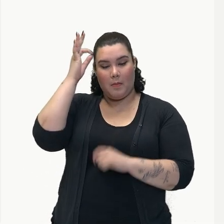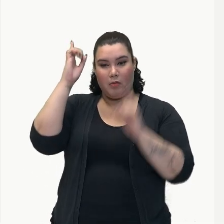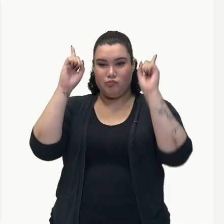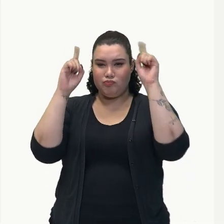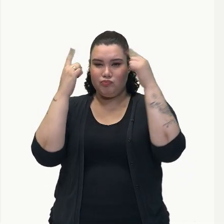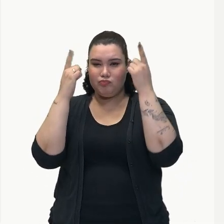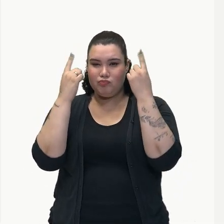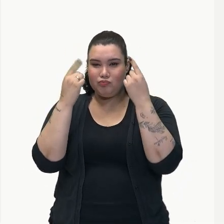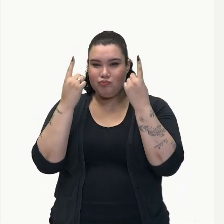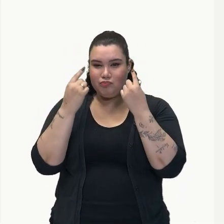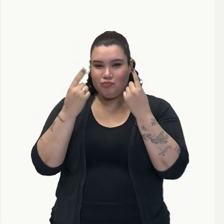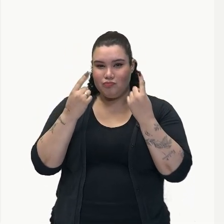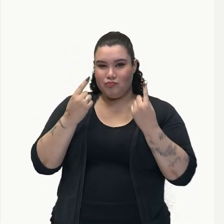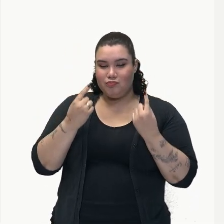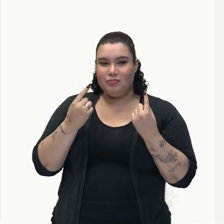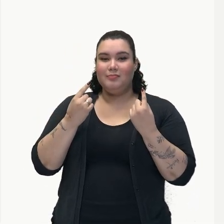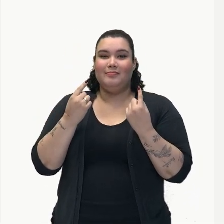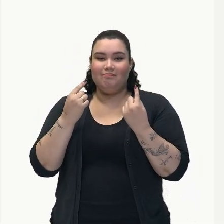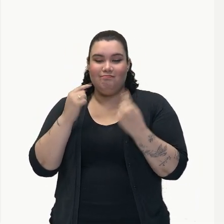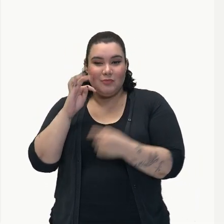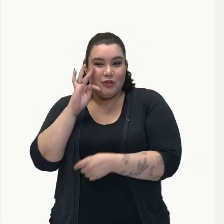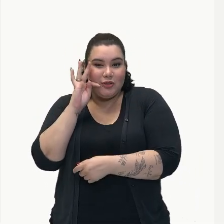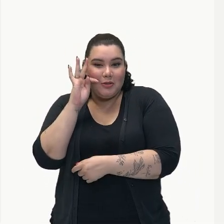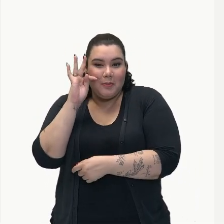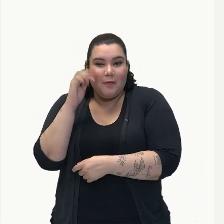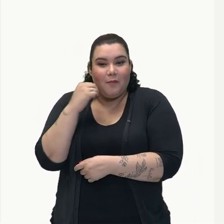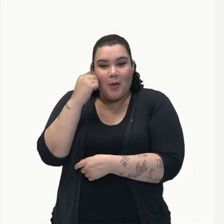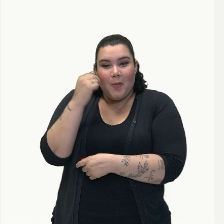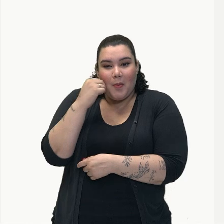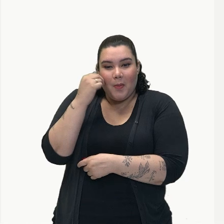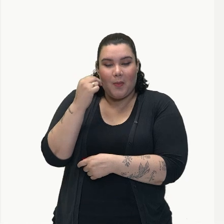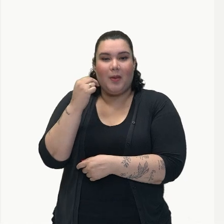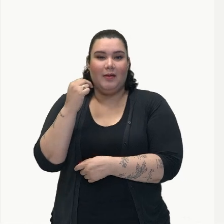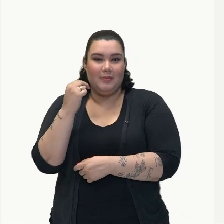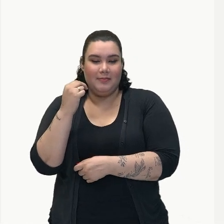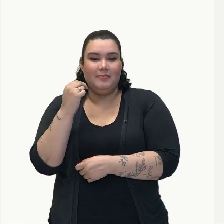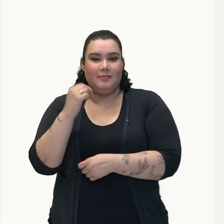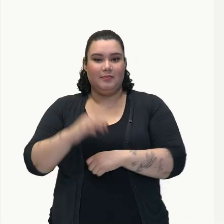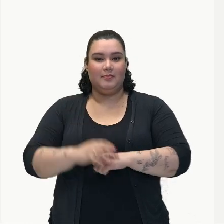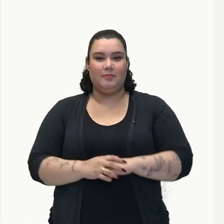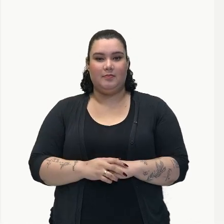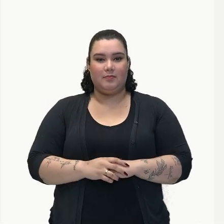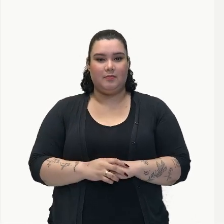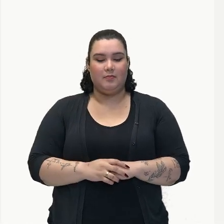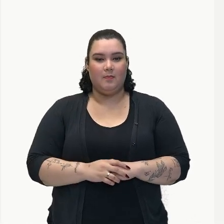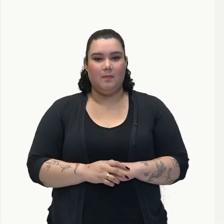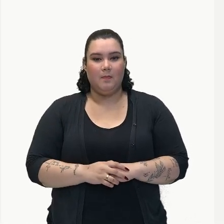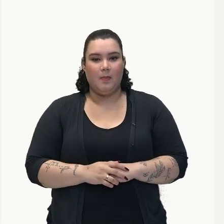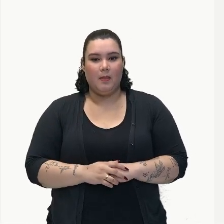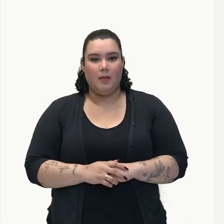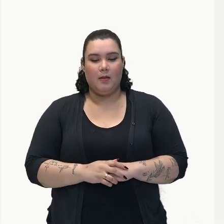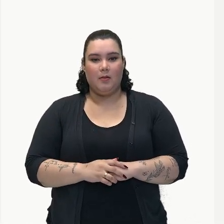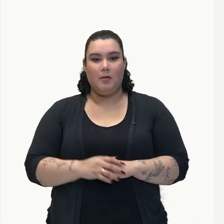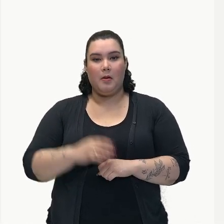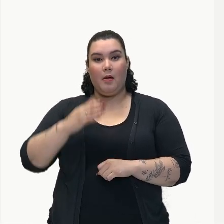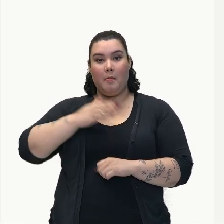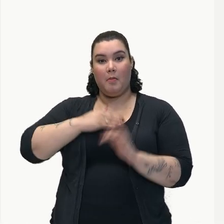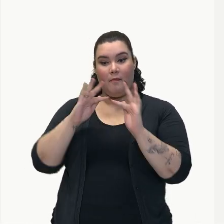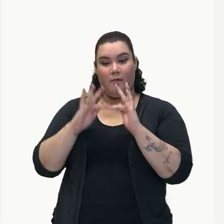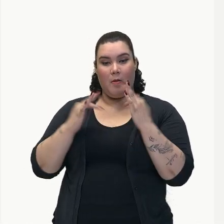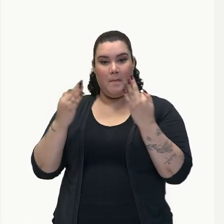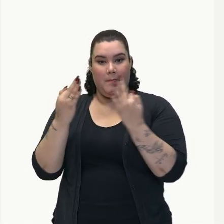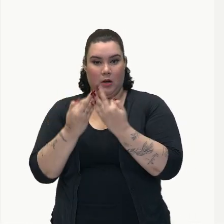cacheado. E era um pouco tímida. Olha a menina falando, a mulher, né? Minha família e eu, ou